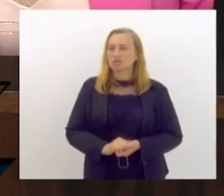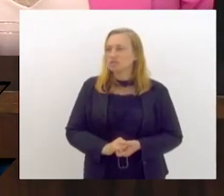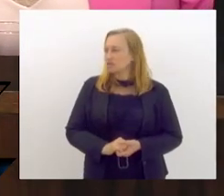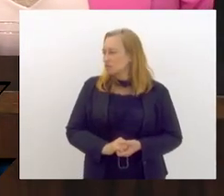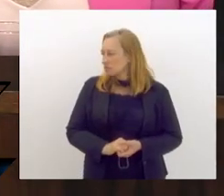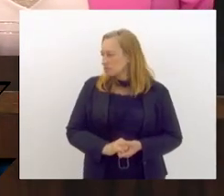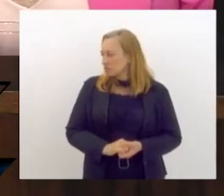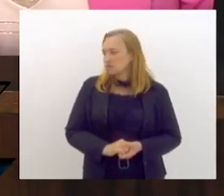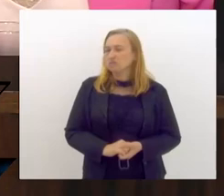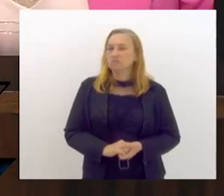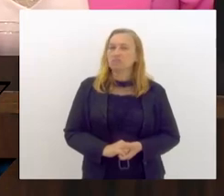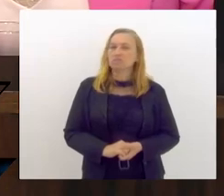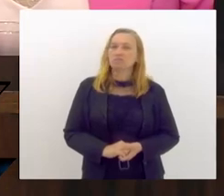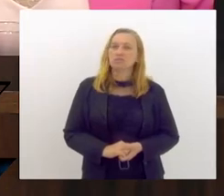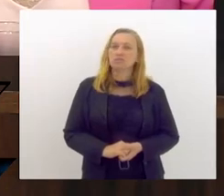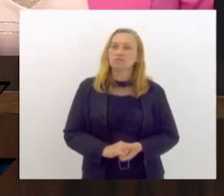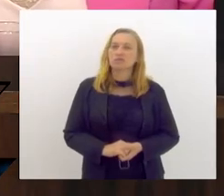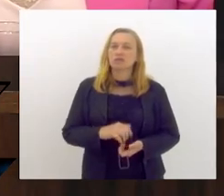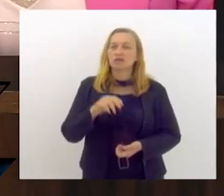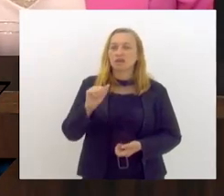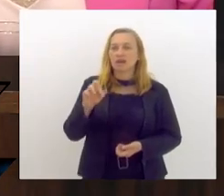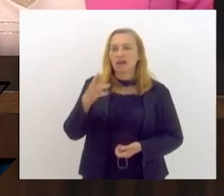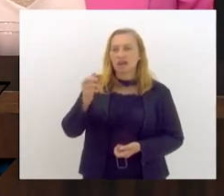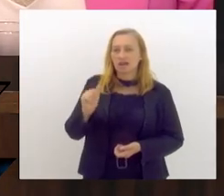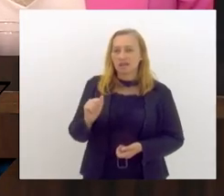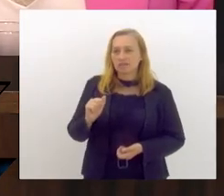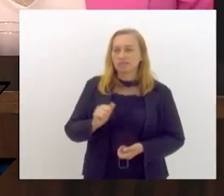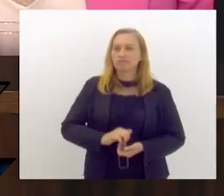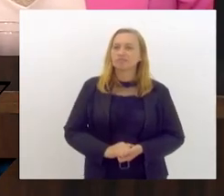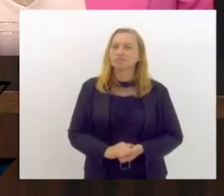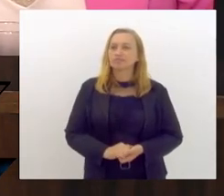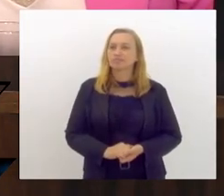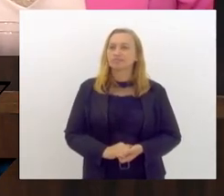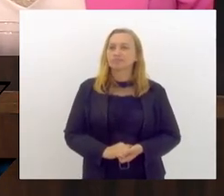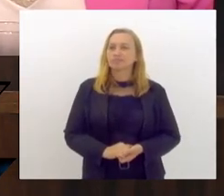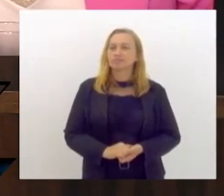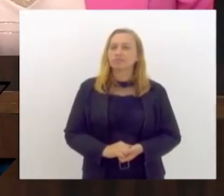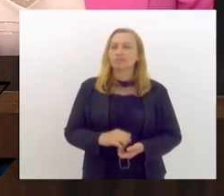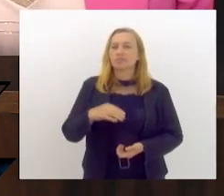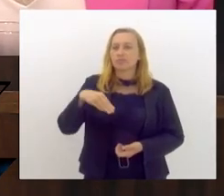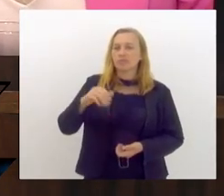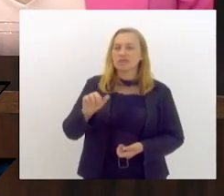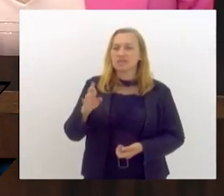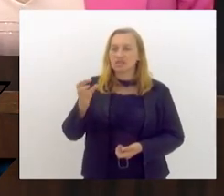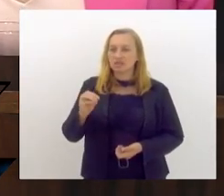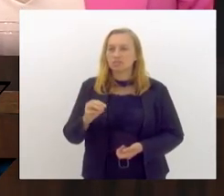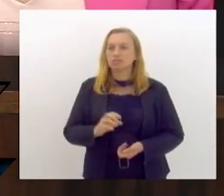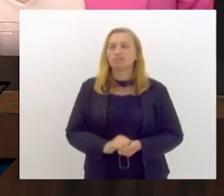Tá? Carla Machado. Carlos de Macedo.